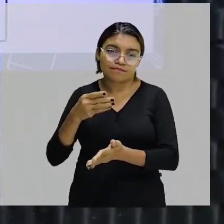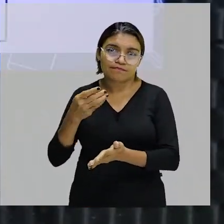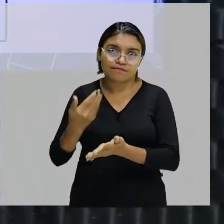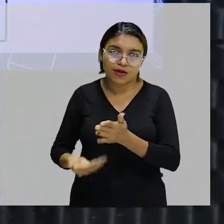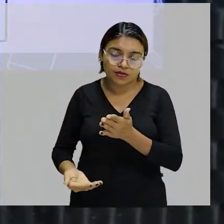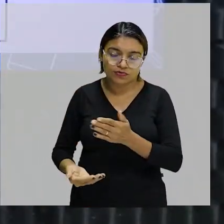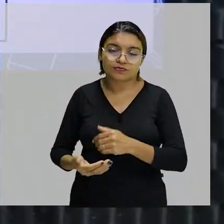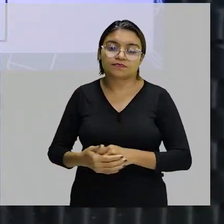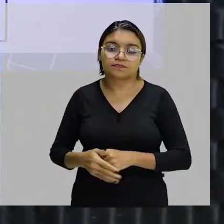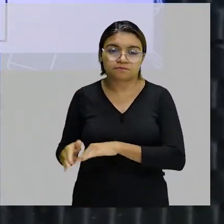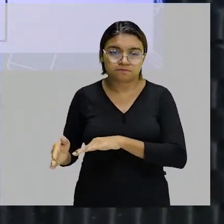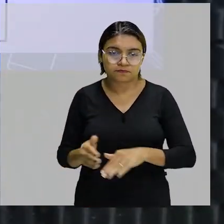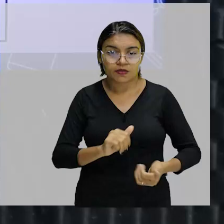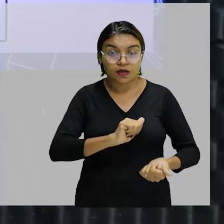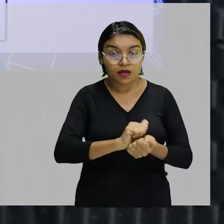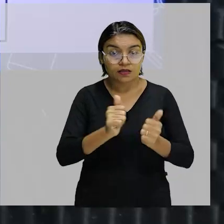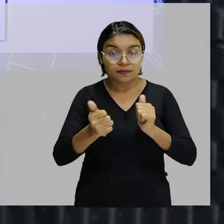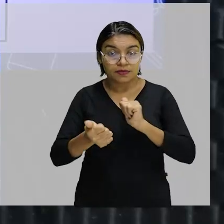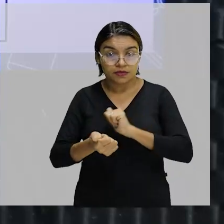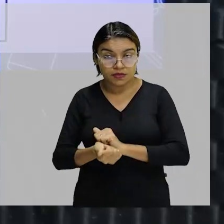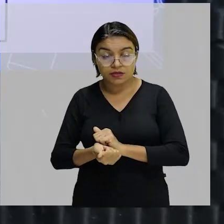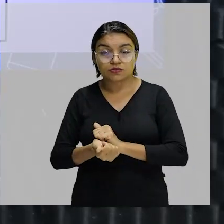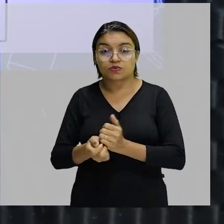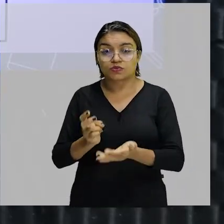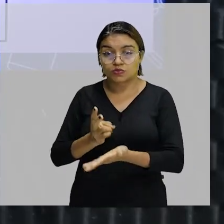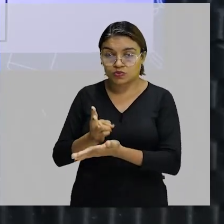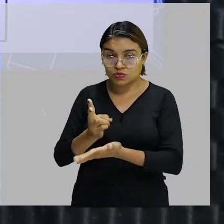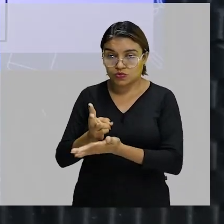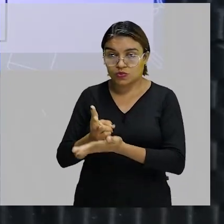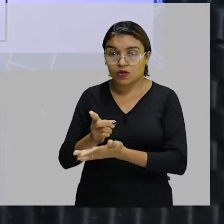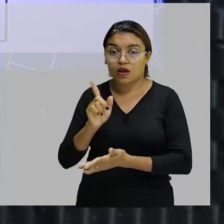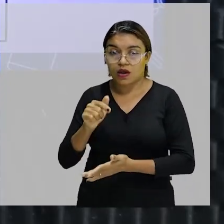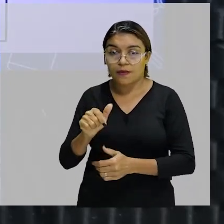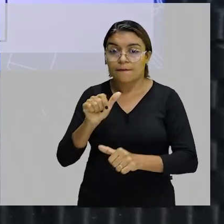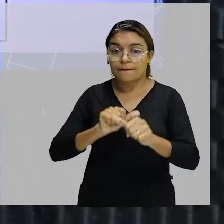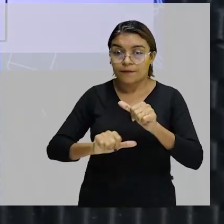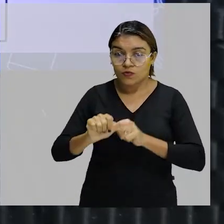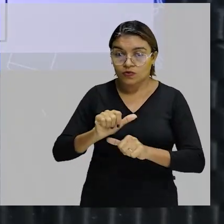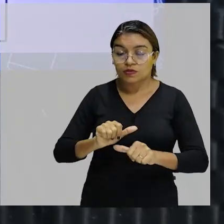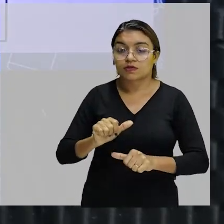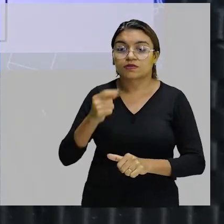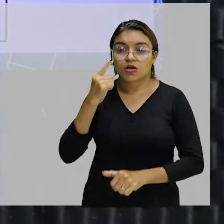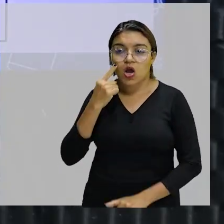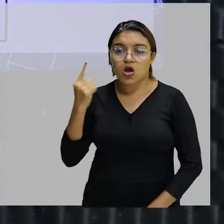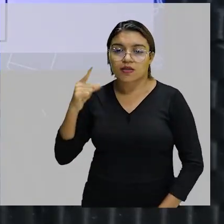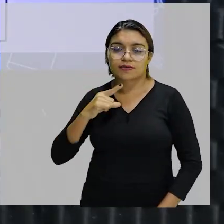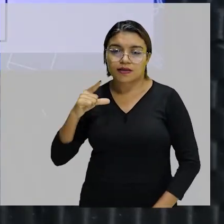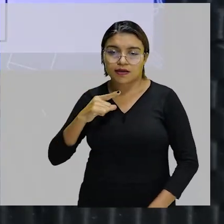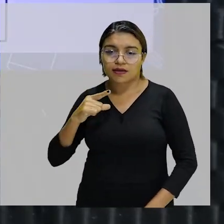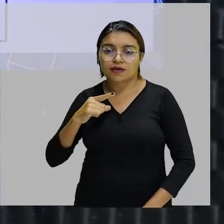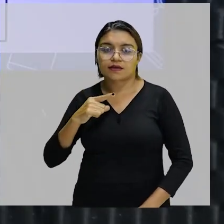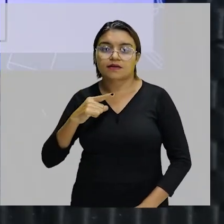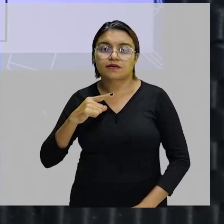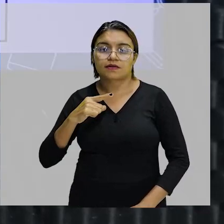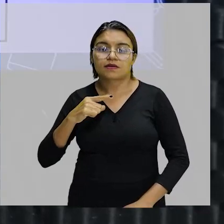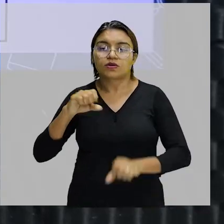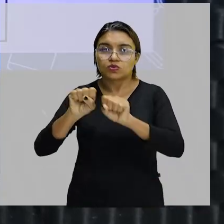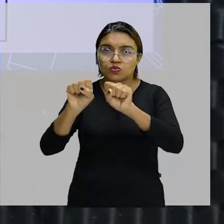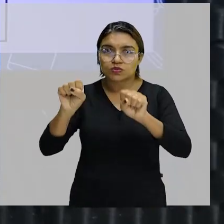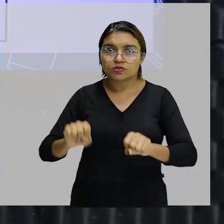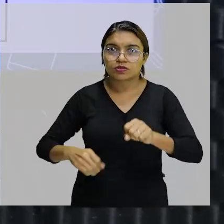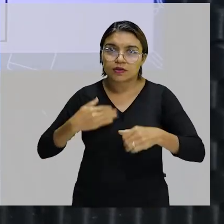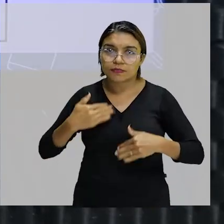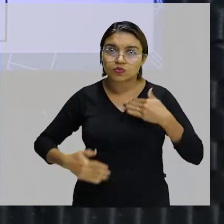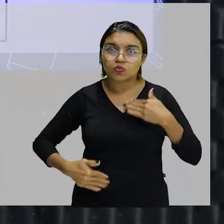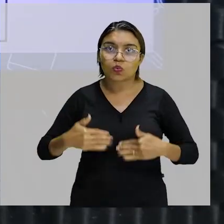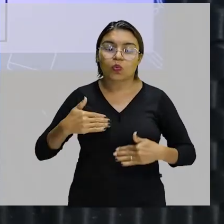Adaptações crônicas. São mudanças morfofuncionais que ocorrem nos sistemas fisiológicos a longo